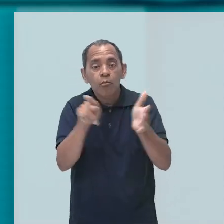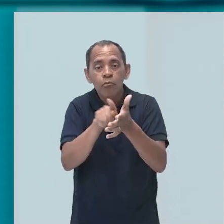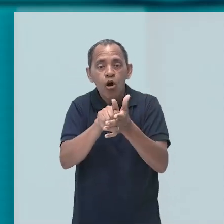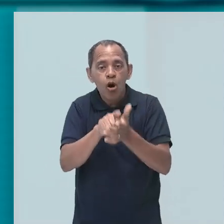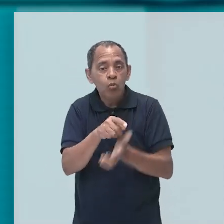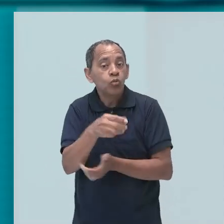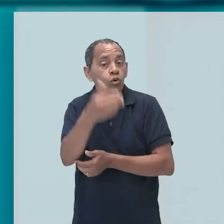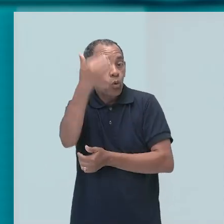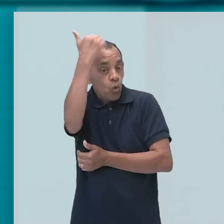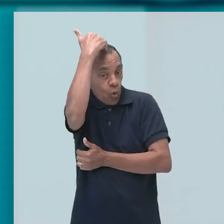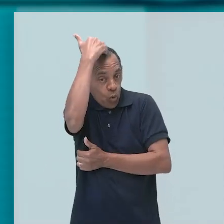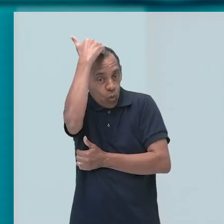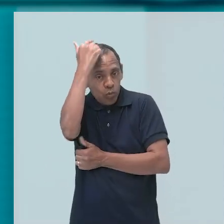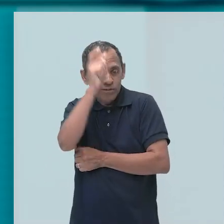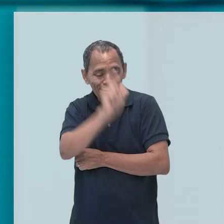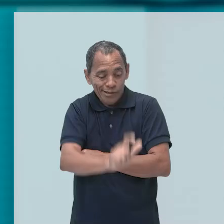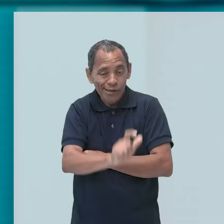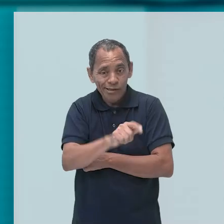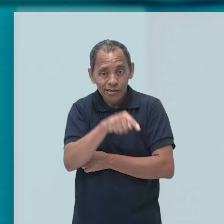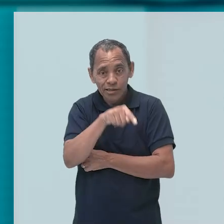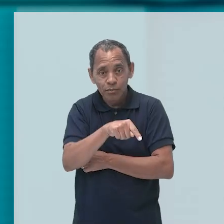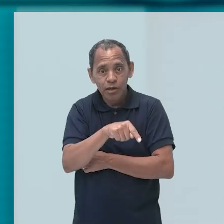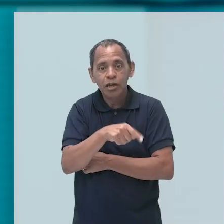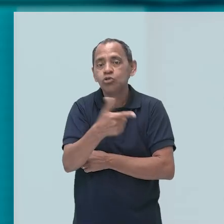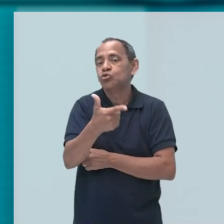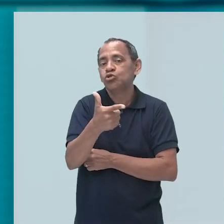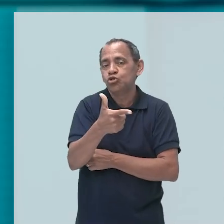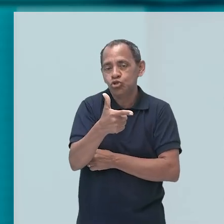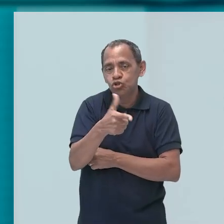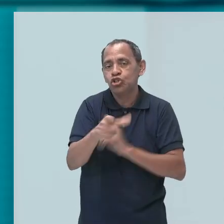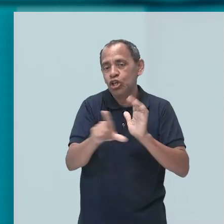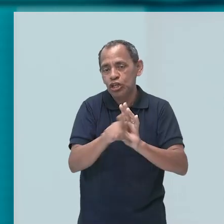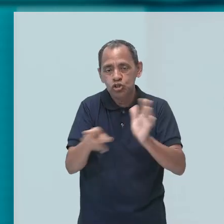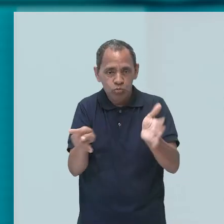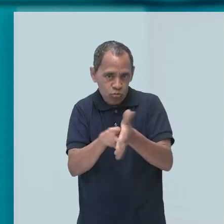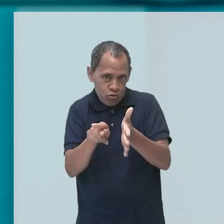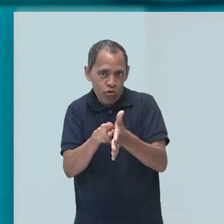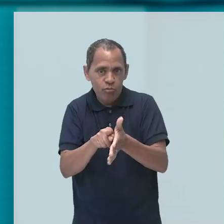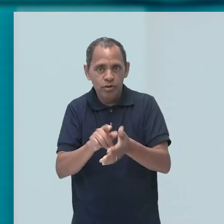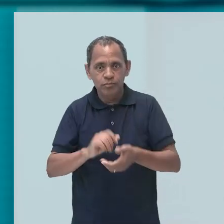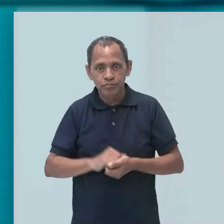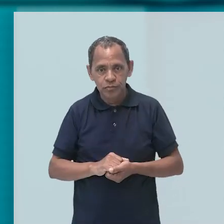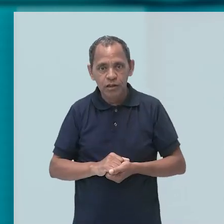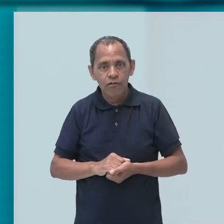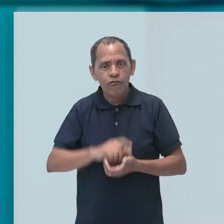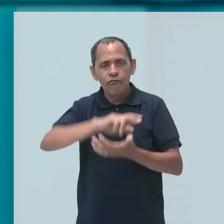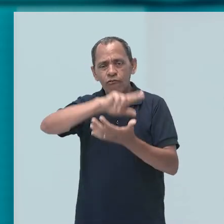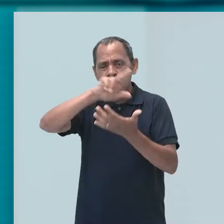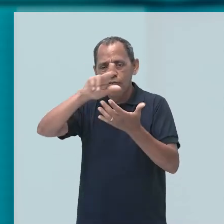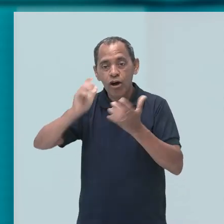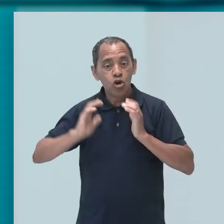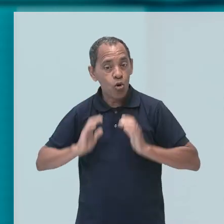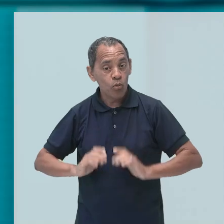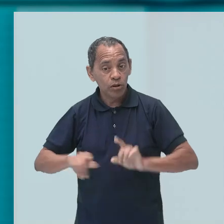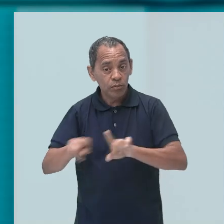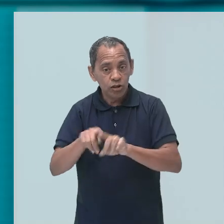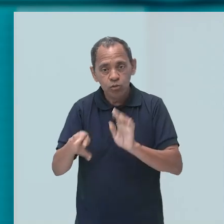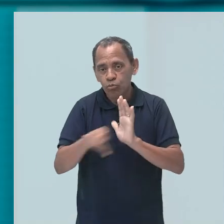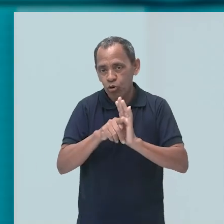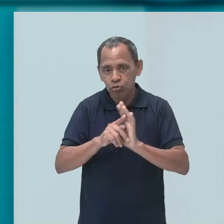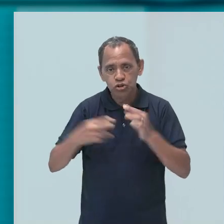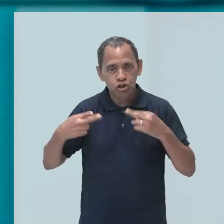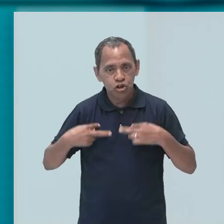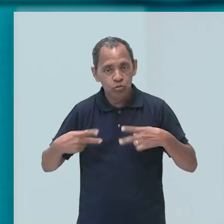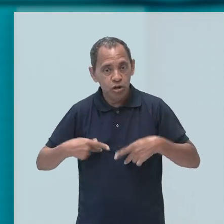deles porque eles não forjaram as suas leis de inquilinato. Então percebam que vários comportamentos que seriam próprios dos seres